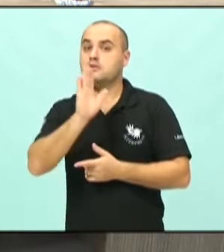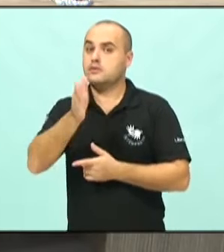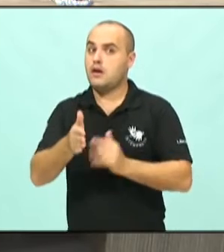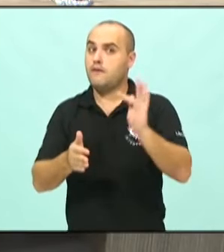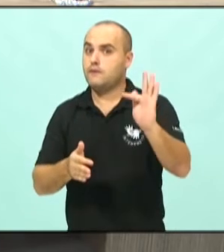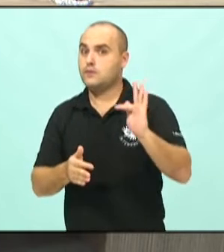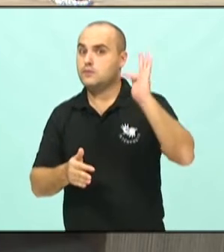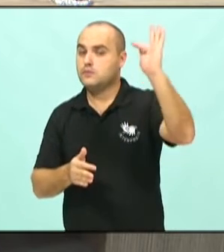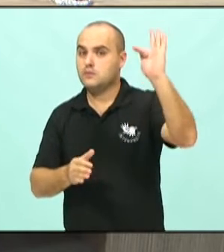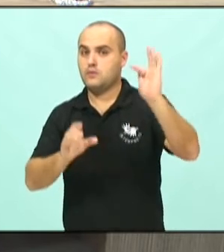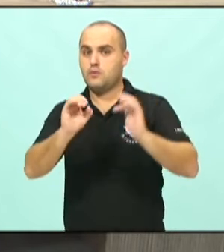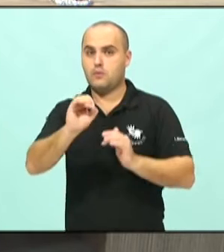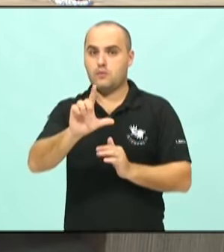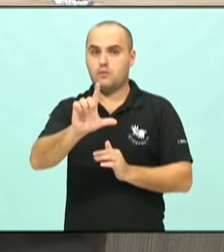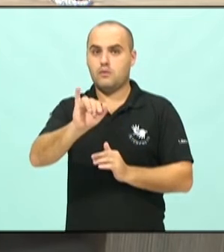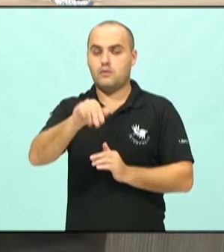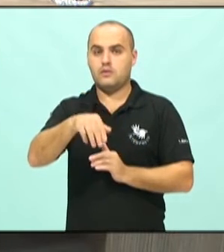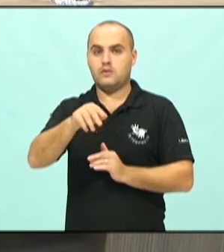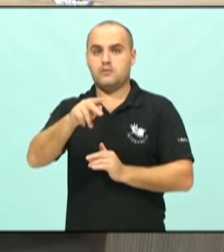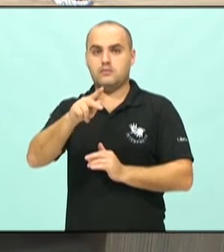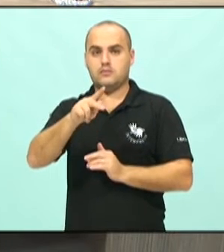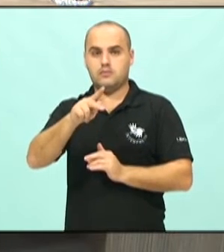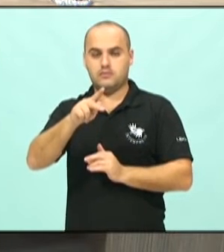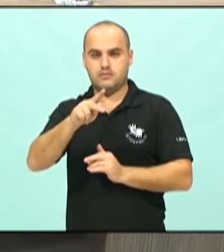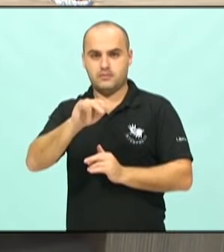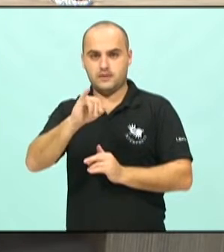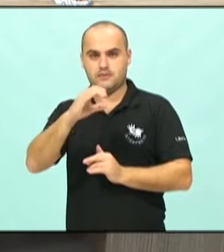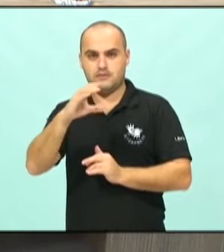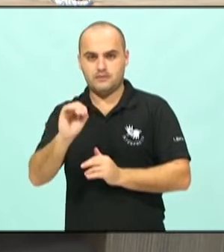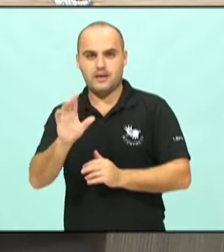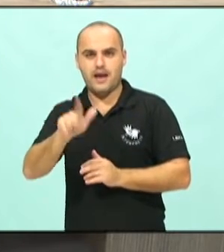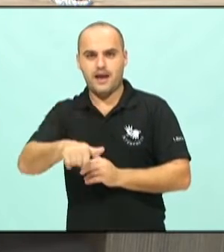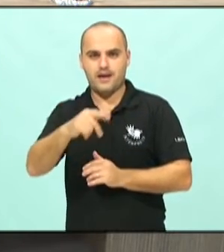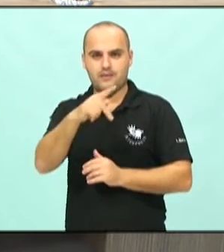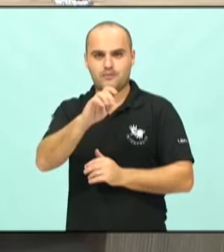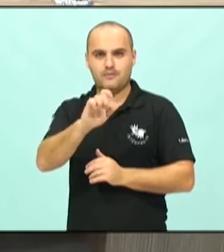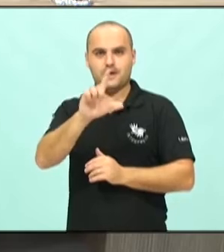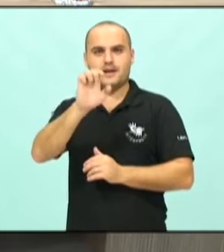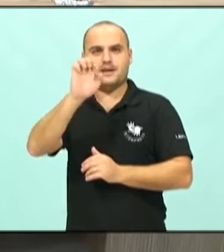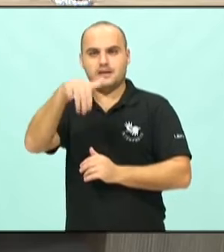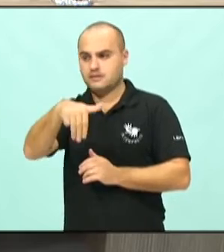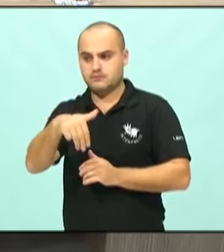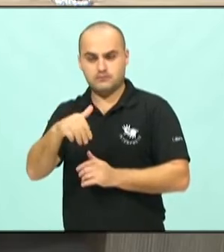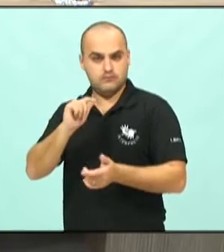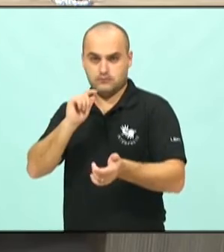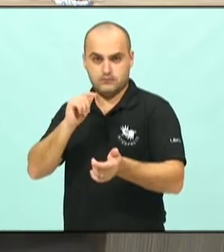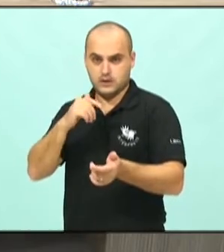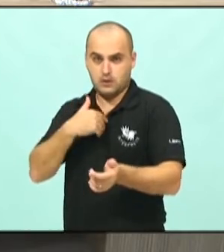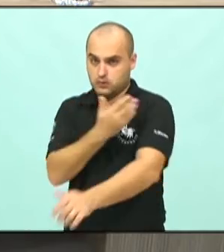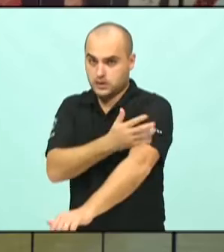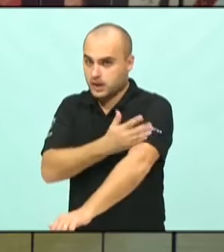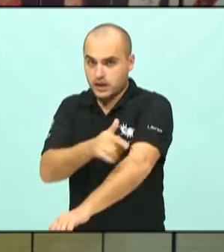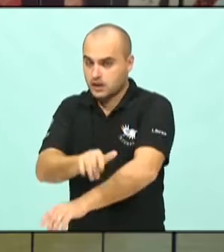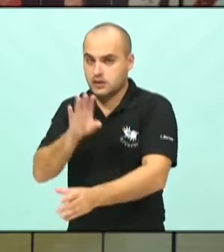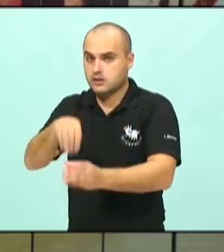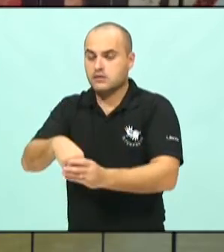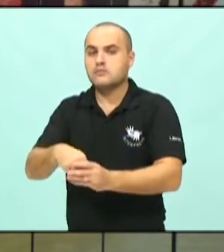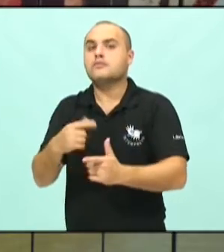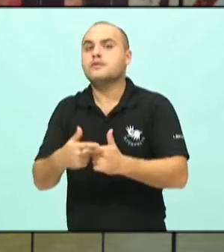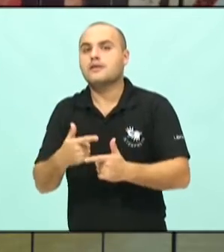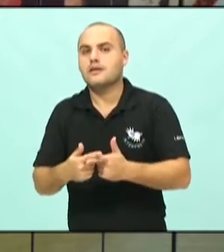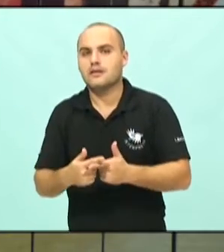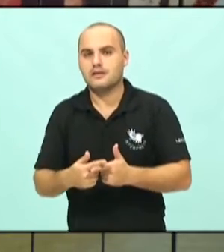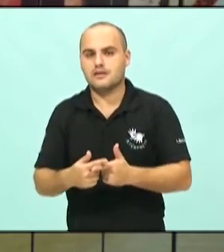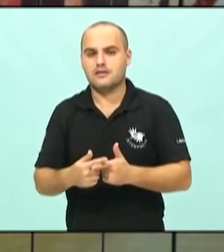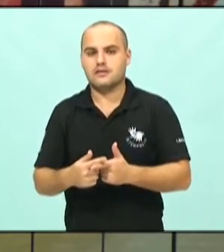futuro atleta olímpico, eu acho, que é o Pelim, que hoje não luta, não treina aqui dentro de Itajaí, mas é daqui. Por que ele não treina? Porque hoje